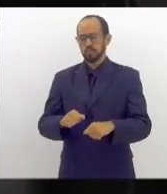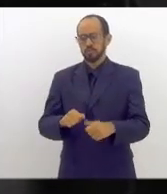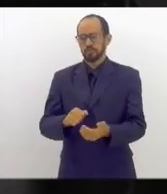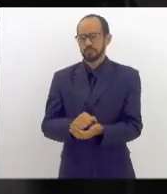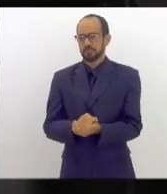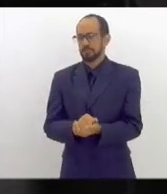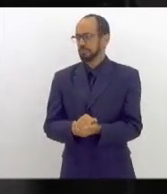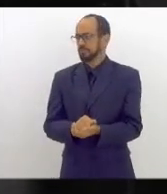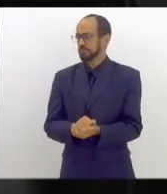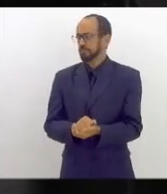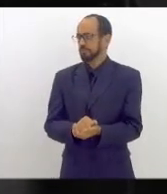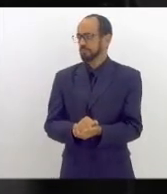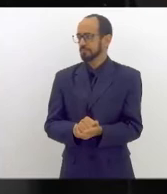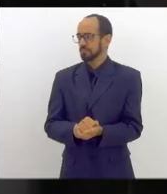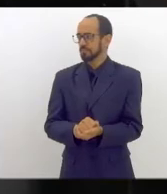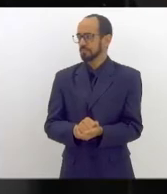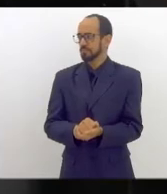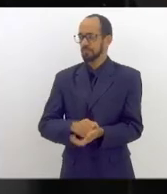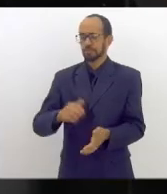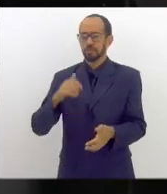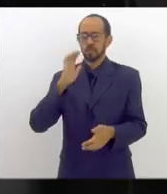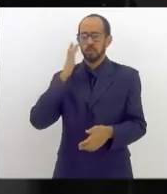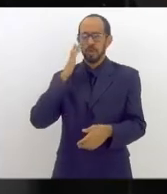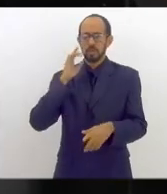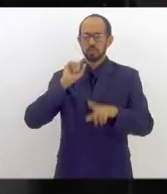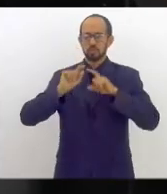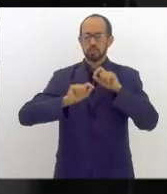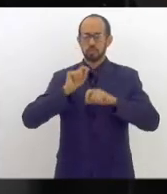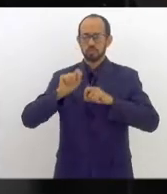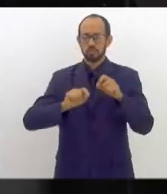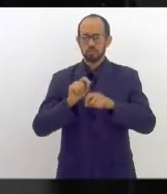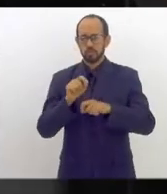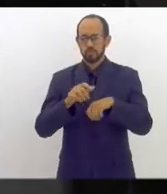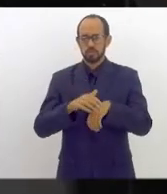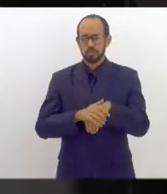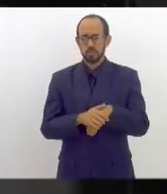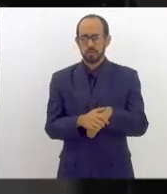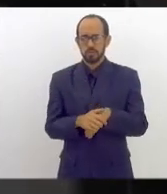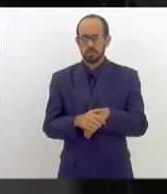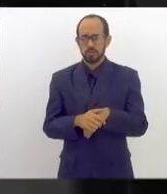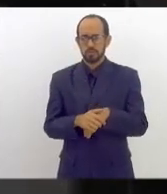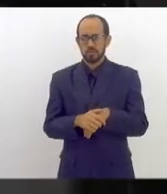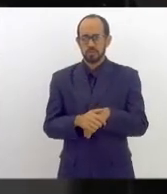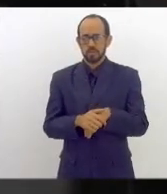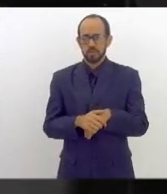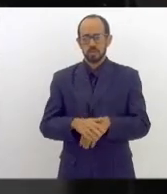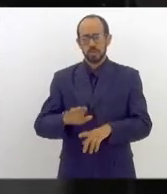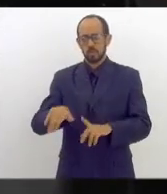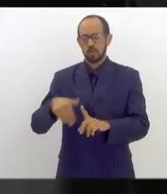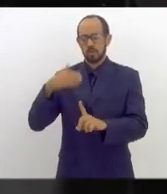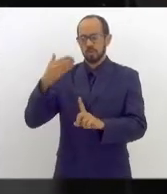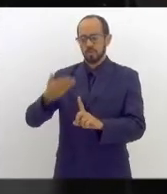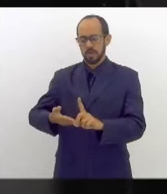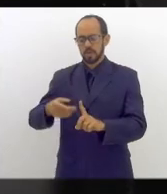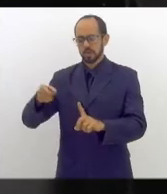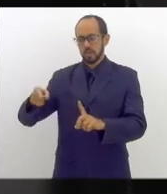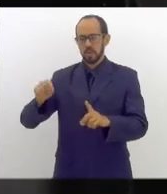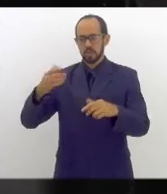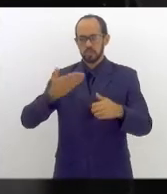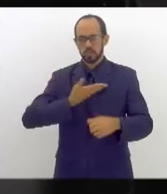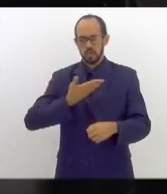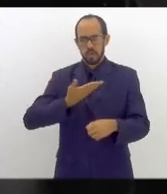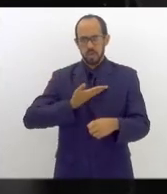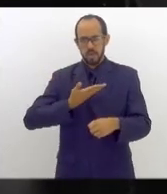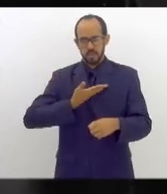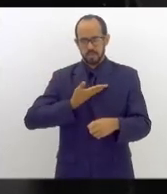embora que a festa seja para homenagear esses colegas e amigos queridos mas